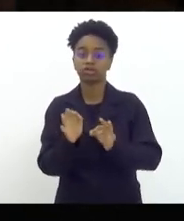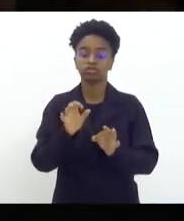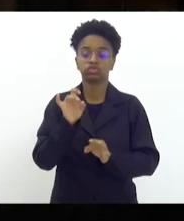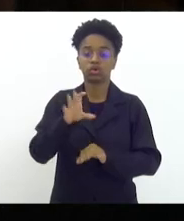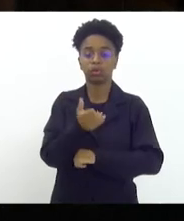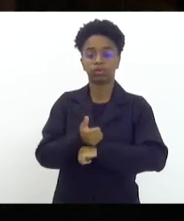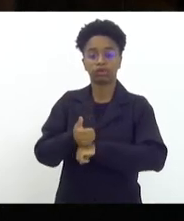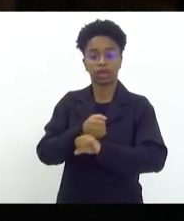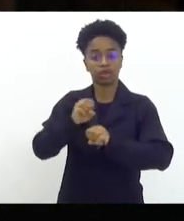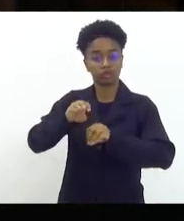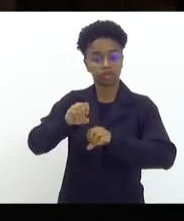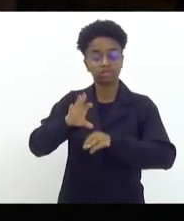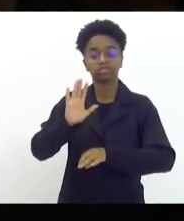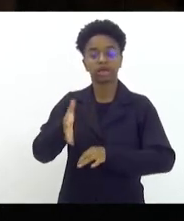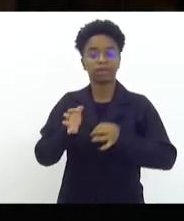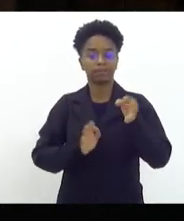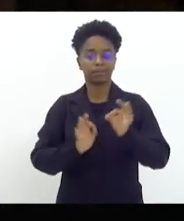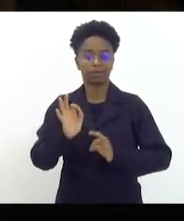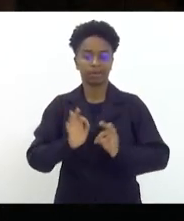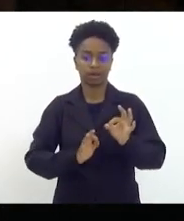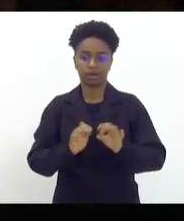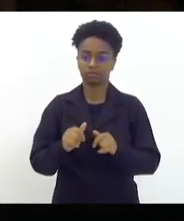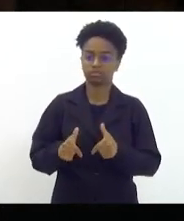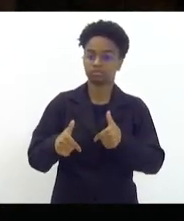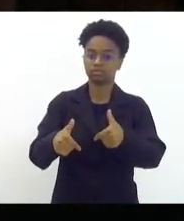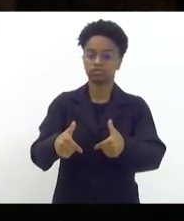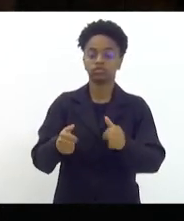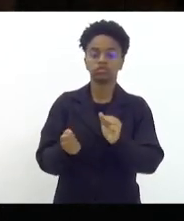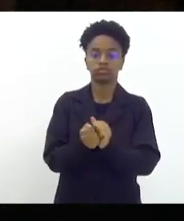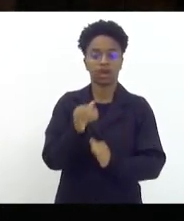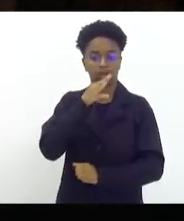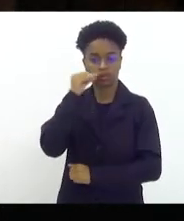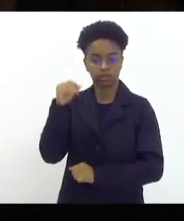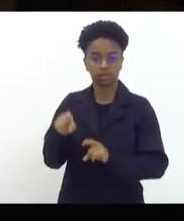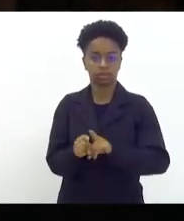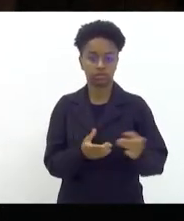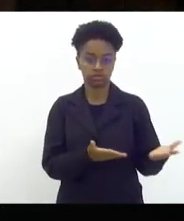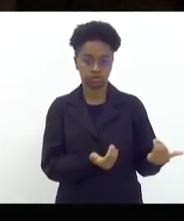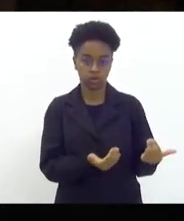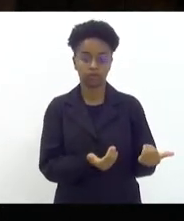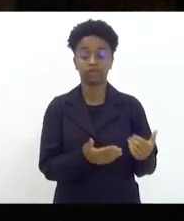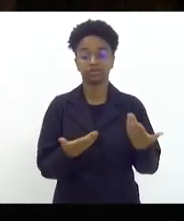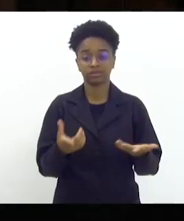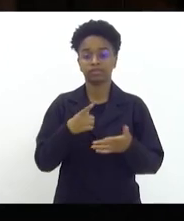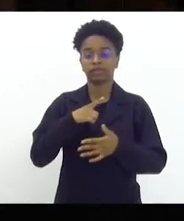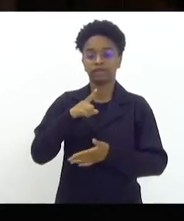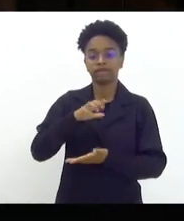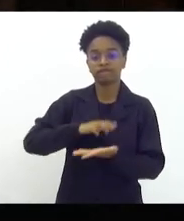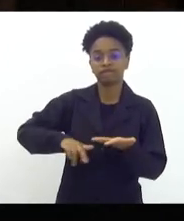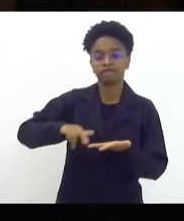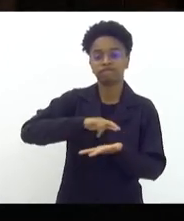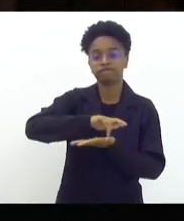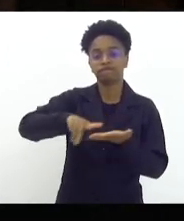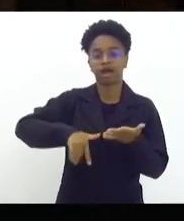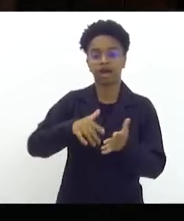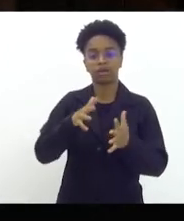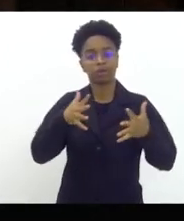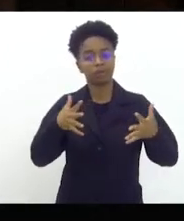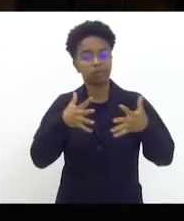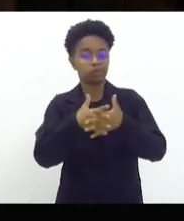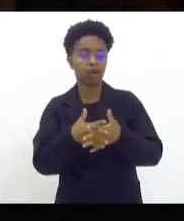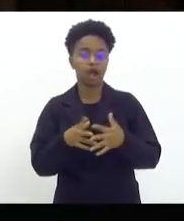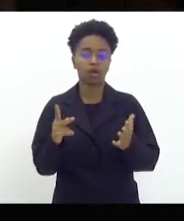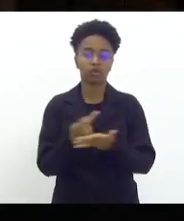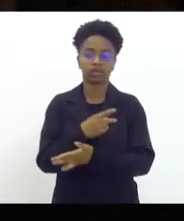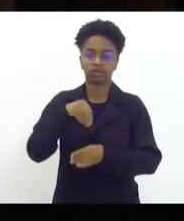que estão preparados para atuarem com adolescentes e jovens estamos os diversos conflitos que ocorrem nas